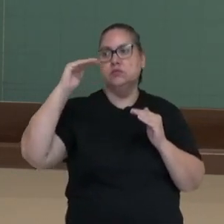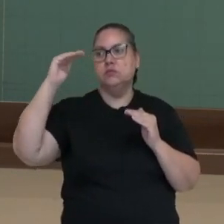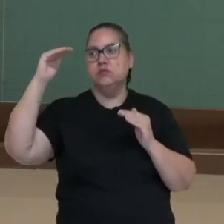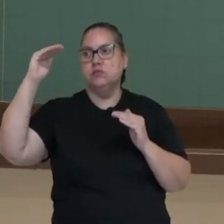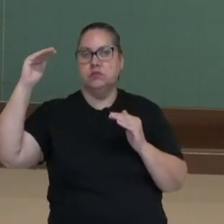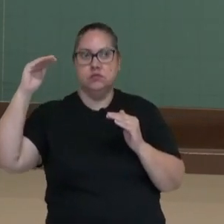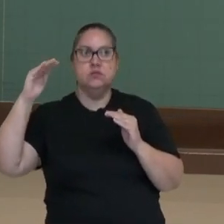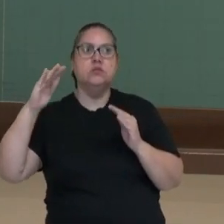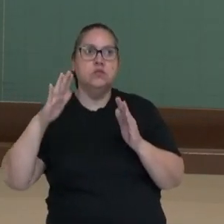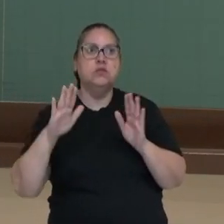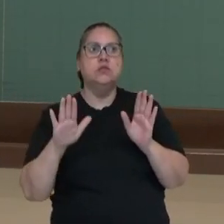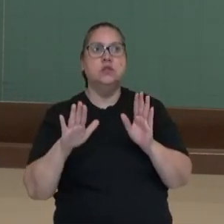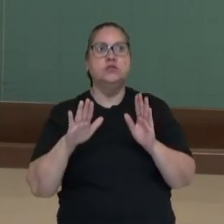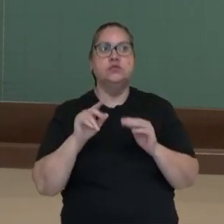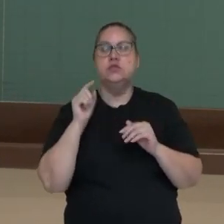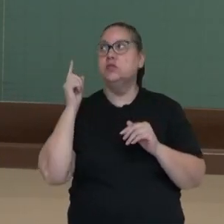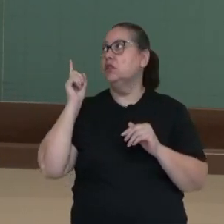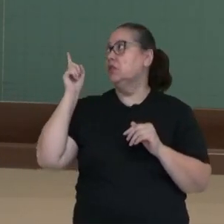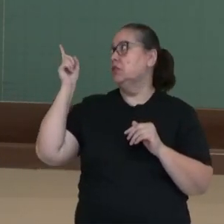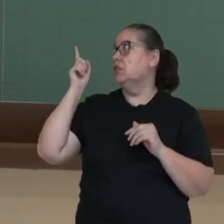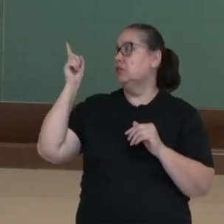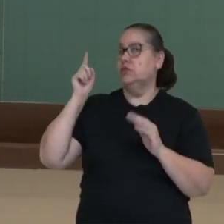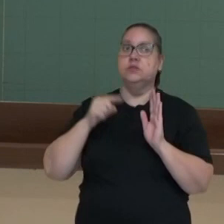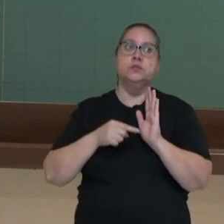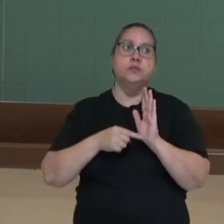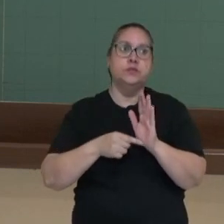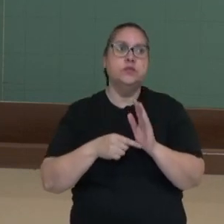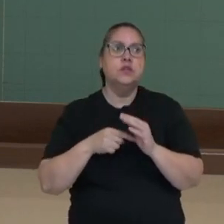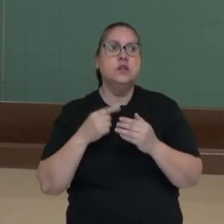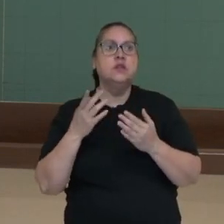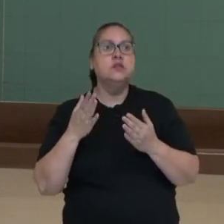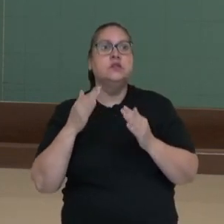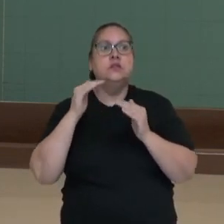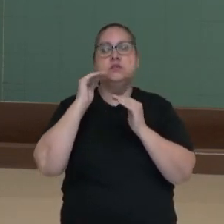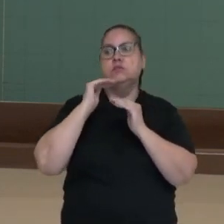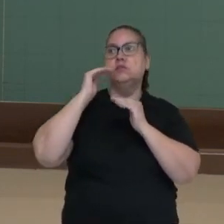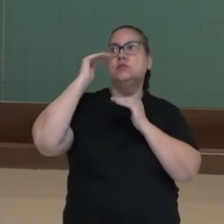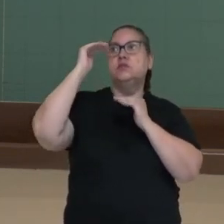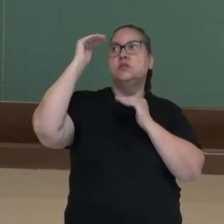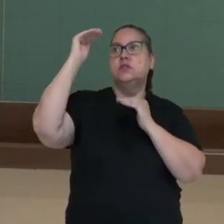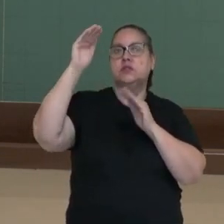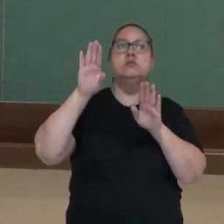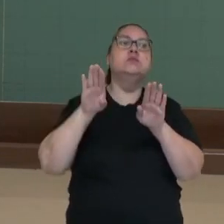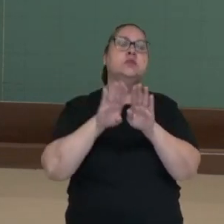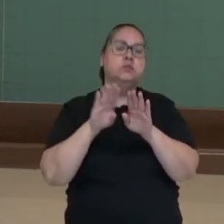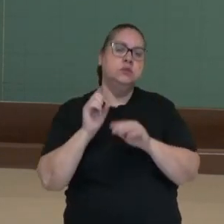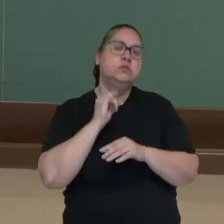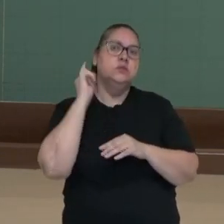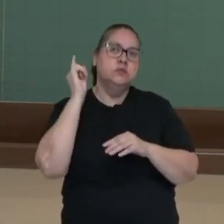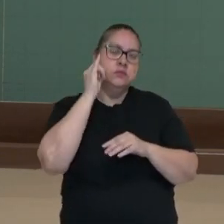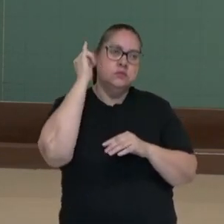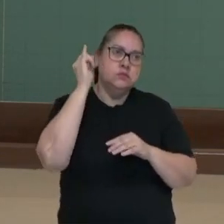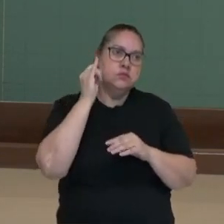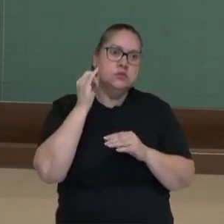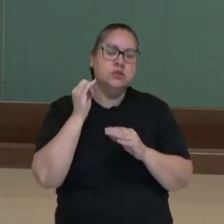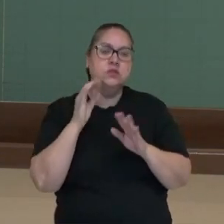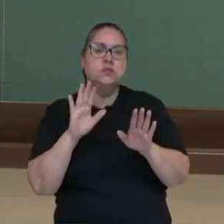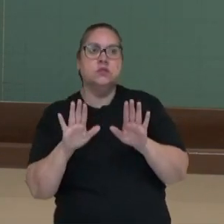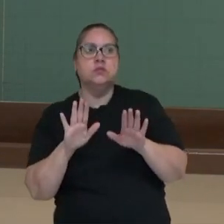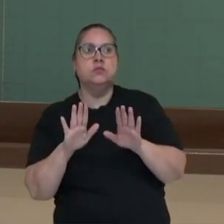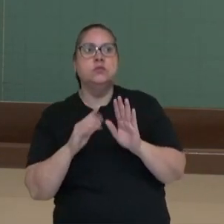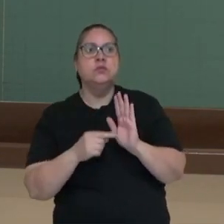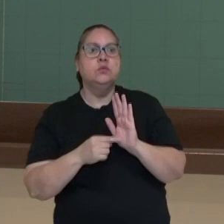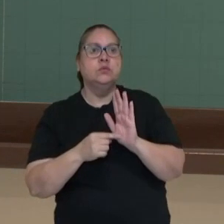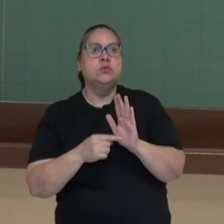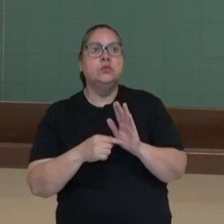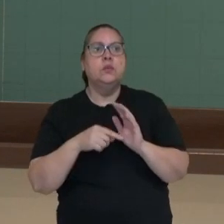elevado, conforme a imagem mostra para nós. E os planaltos brasileiros, que também são importantes, entre eles